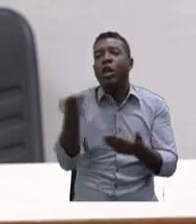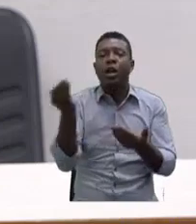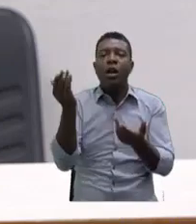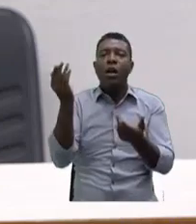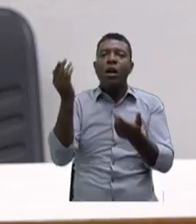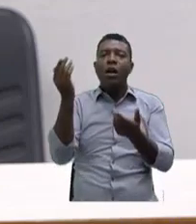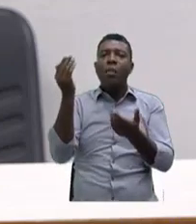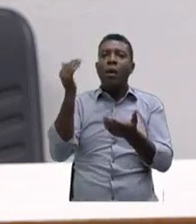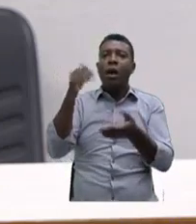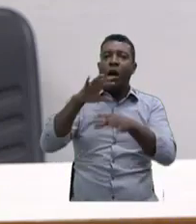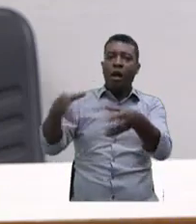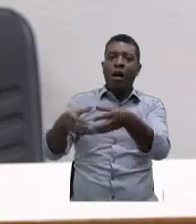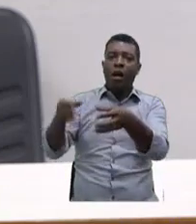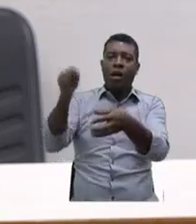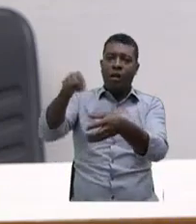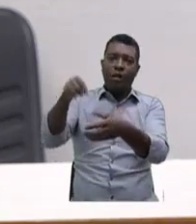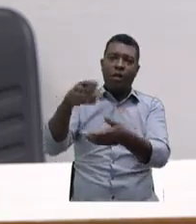Gerais.